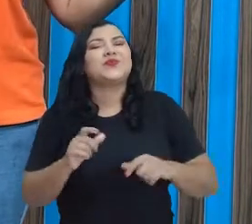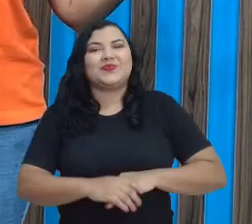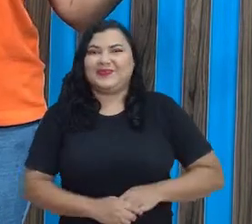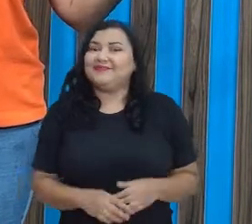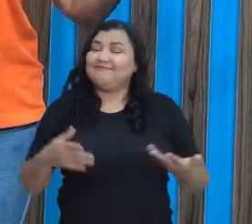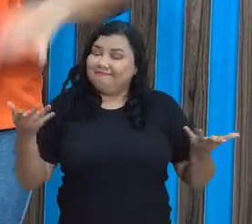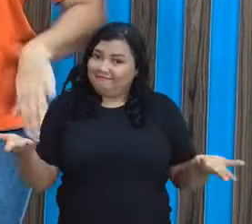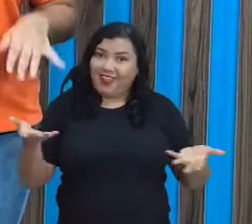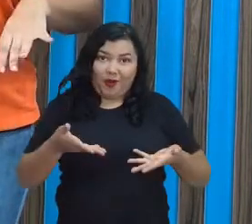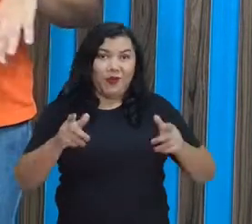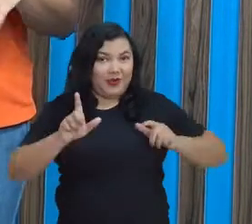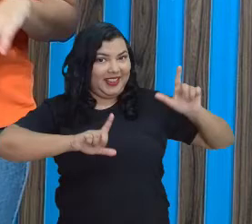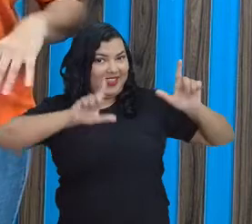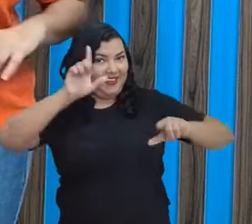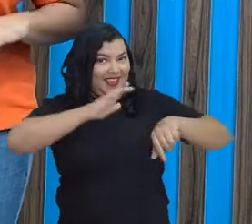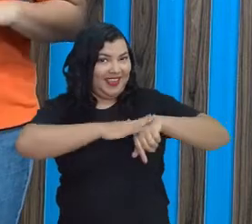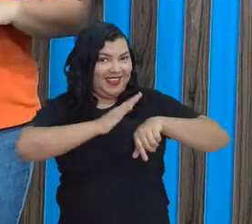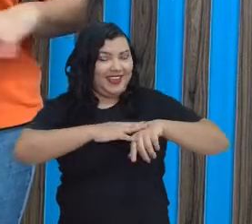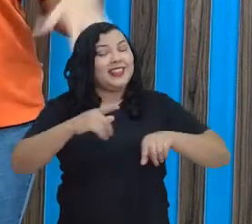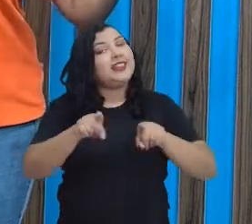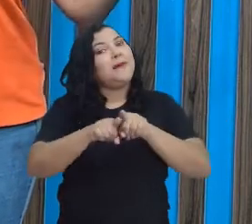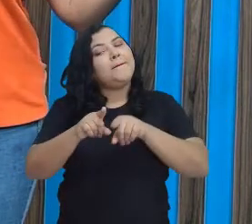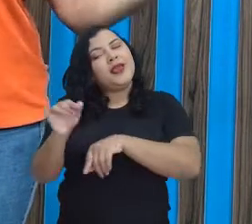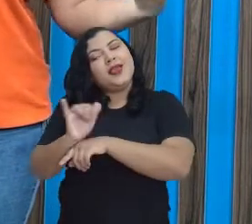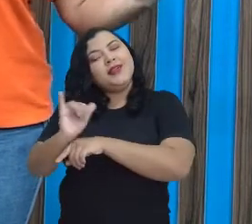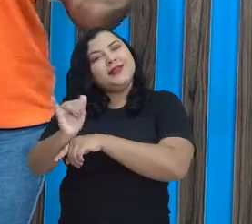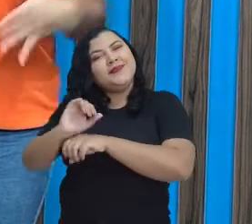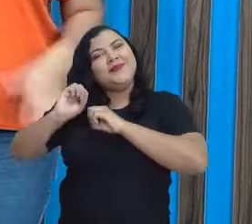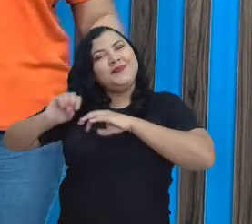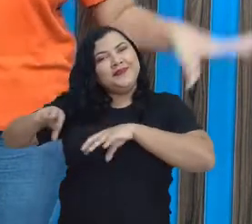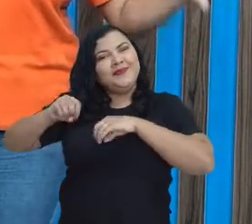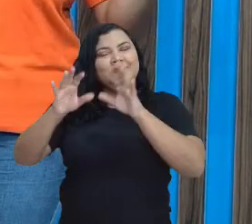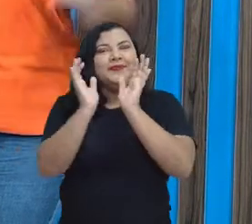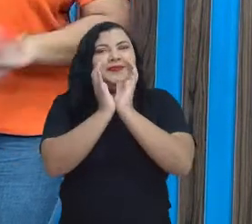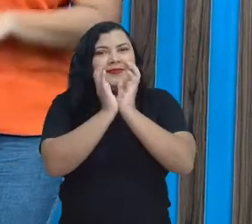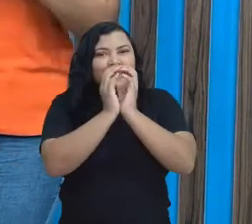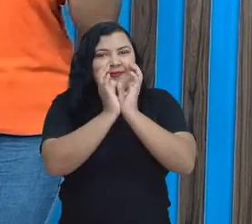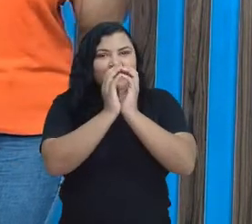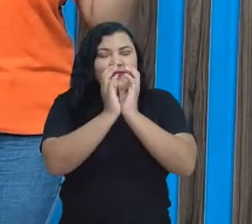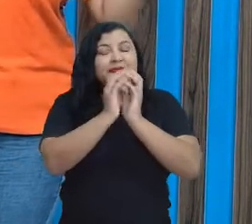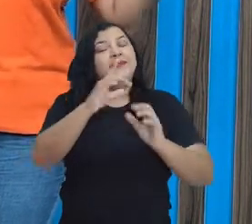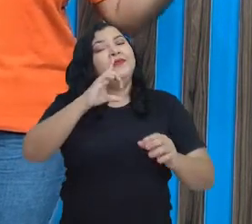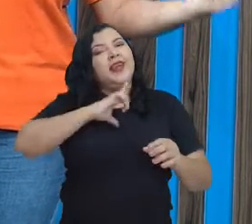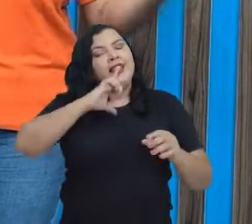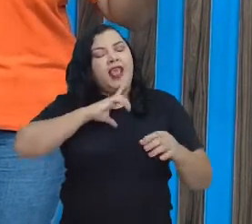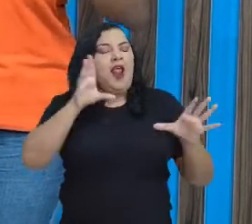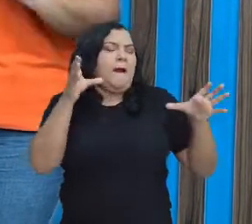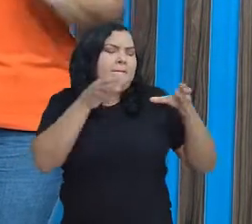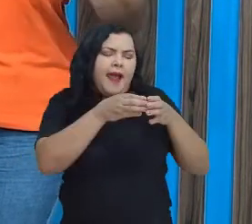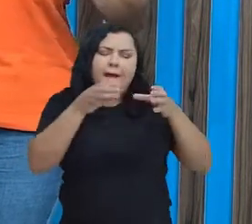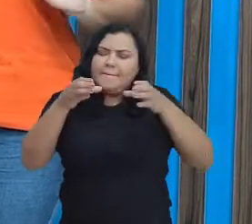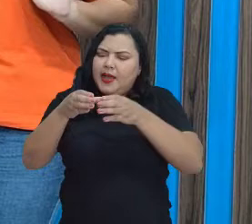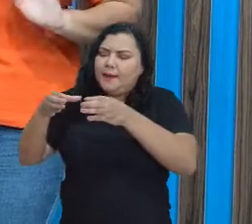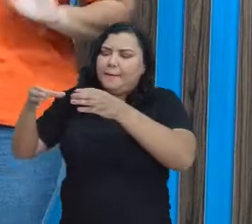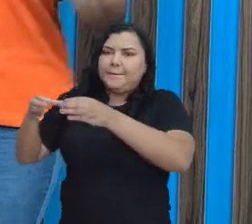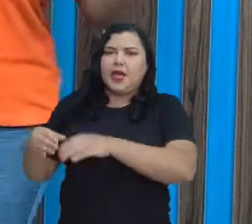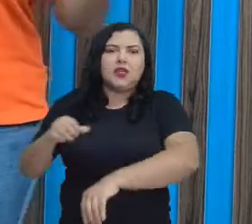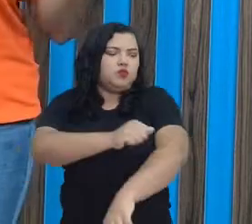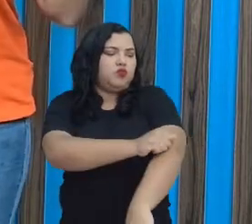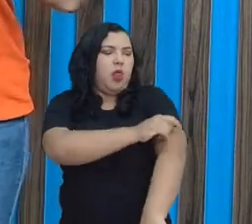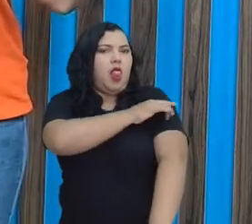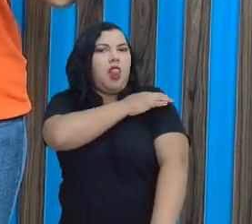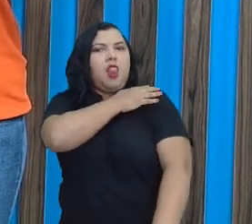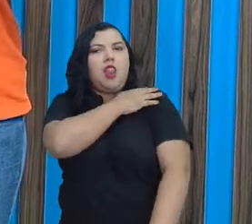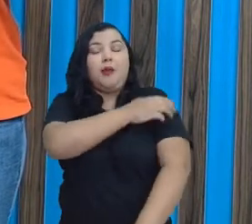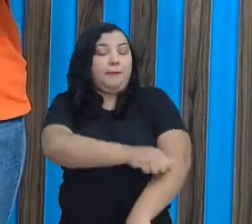ao vivo, no nosso canal do YouTube Educa Recife, onde há toda uma playlist de todos os anos. Então, as